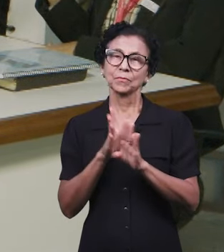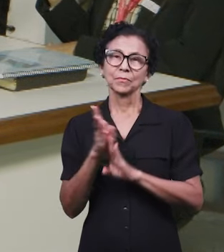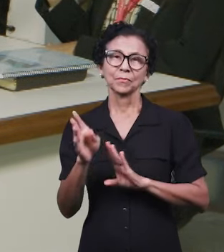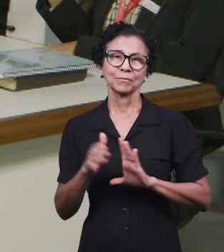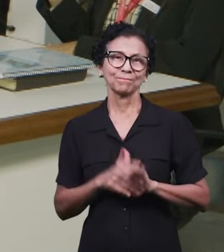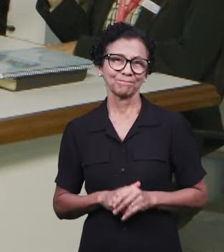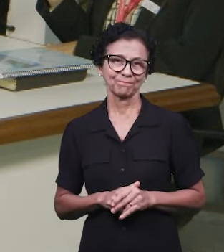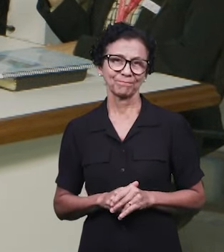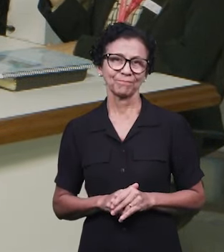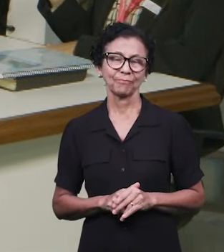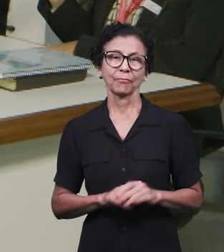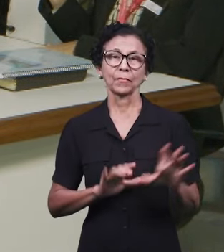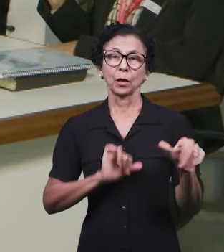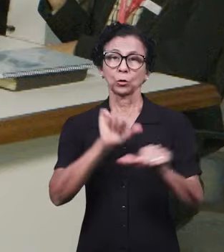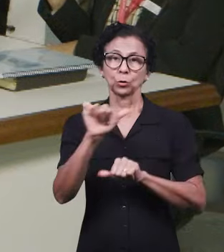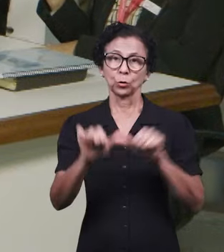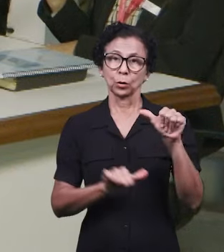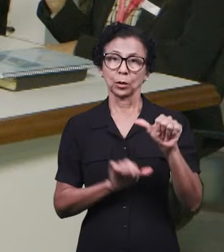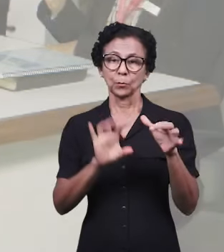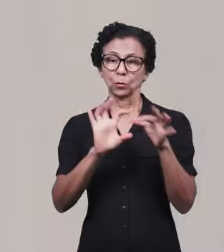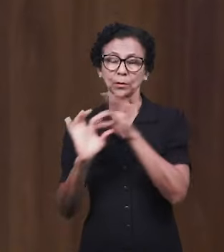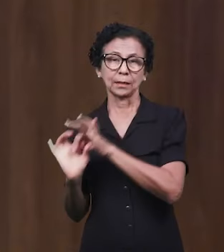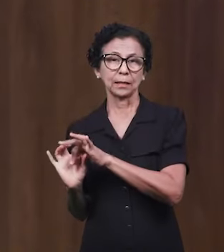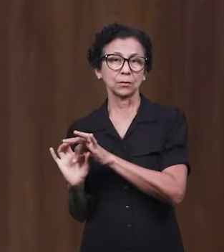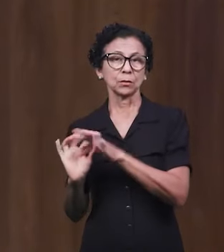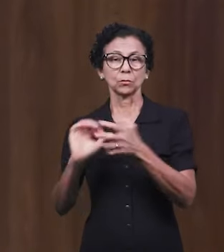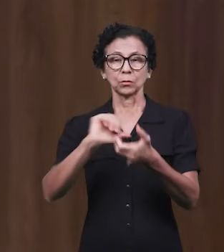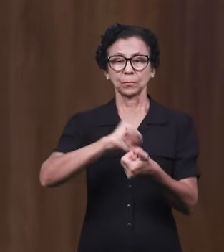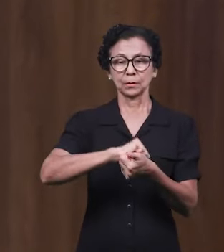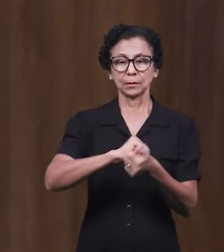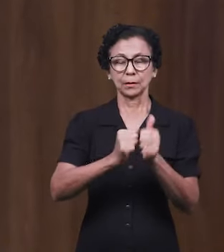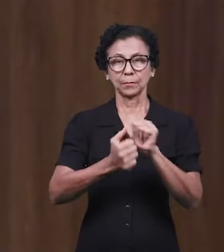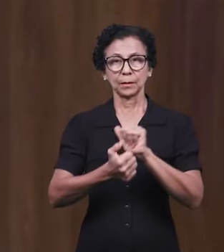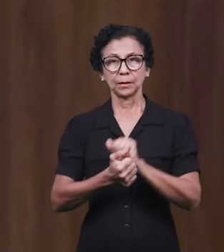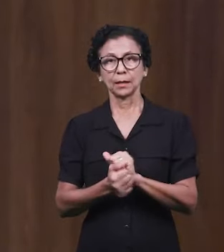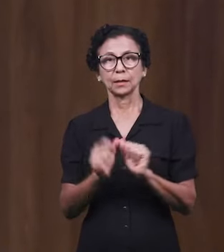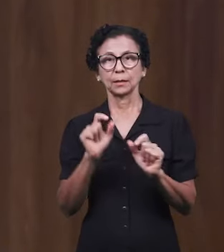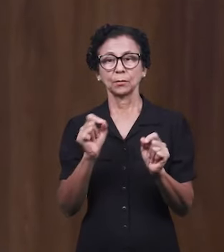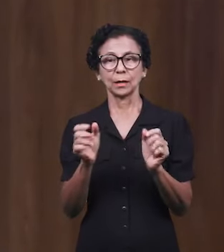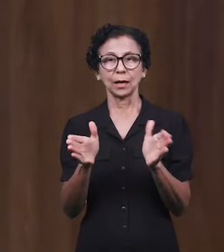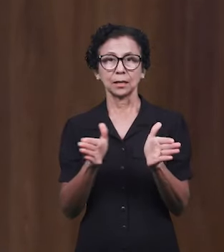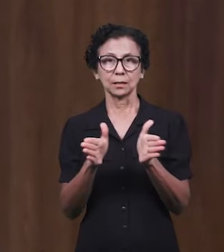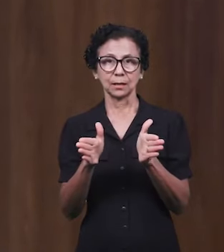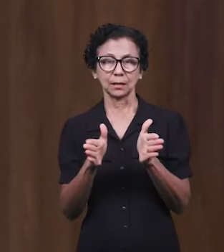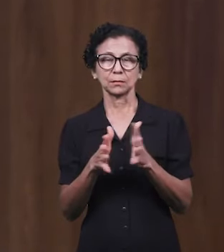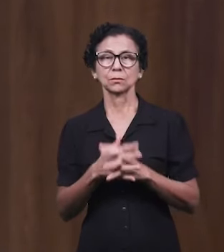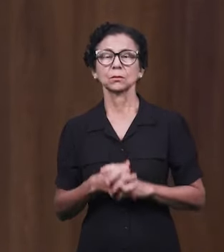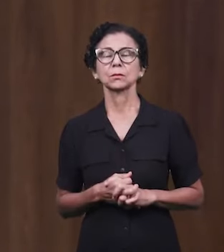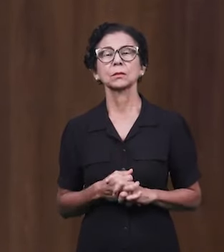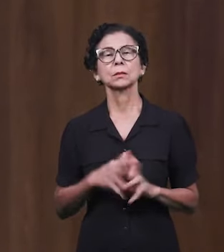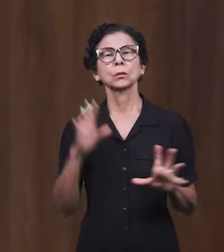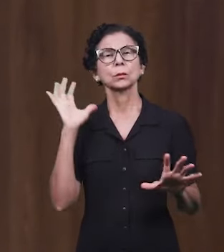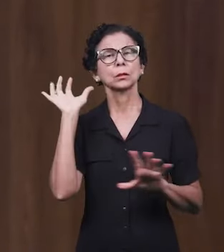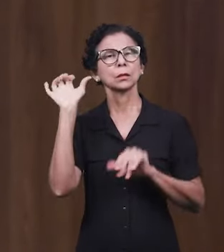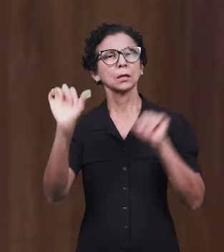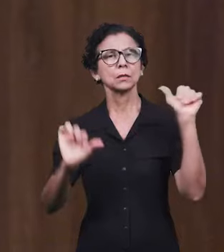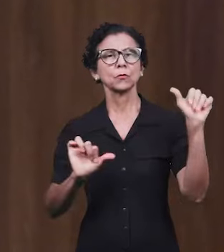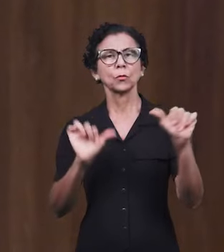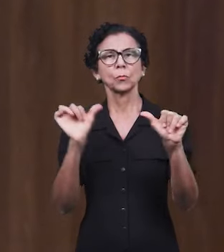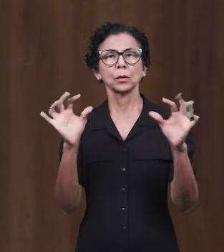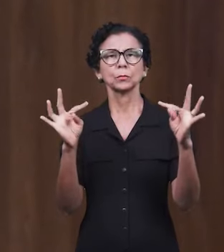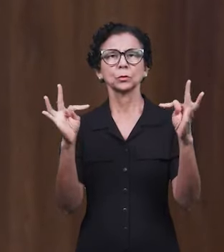colocado pelo presbitério para o acesso à palavra de Deus. Amém, glória a Deus. Olha, se você quiser assistir mais, assistir completo, né,